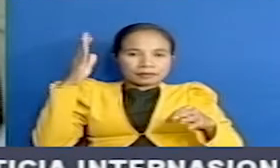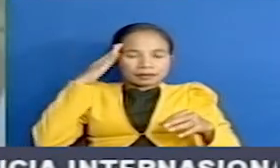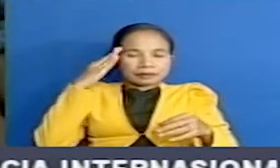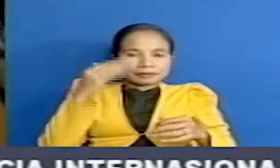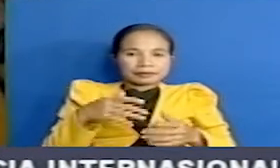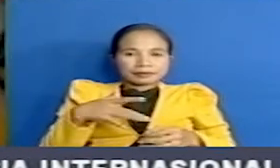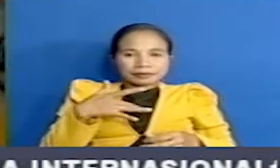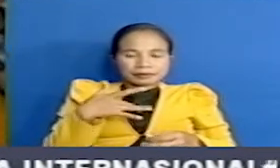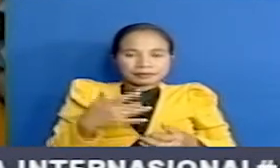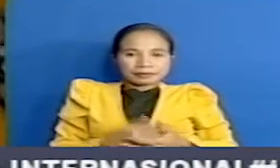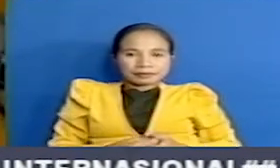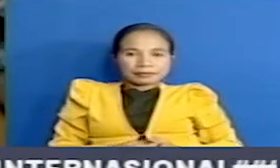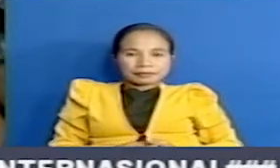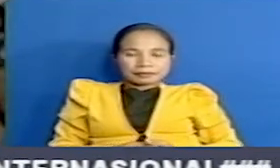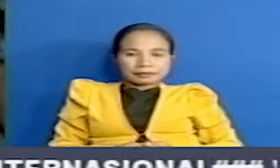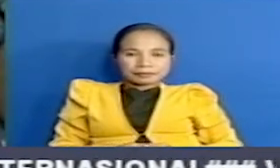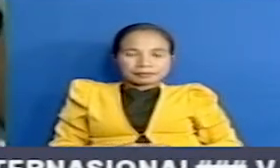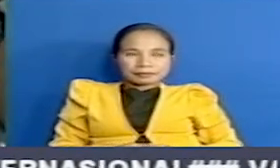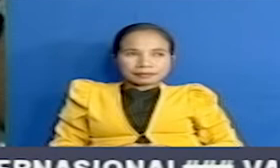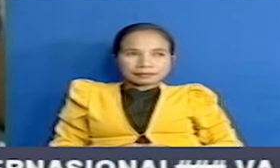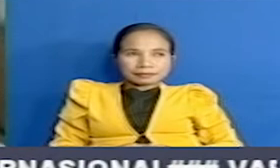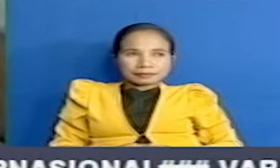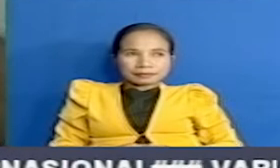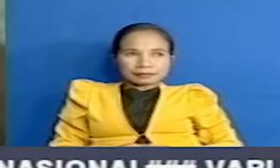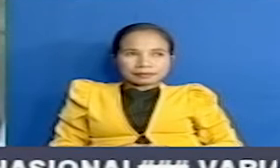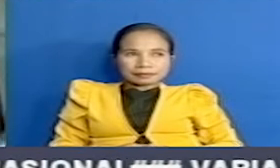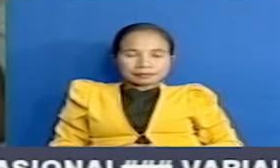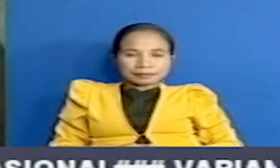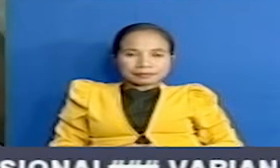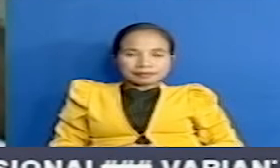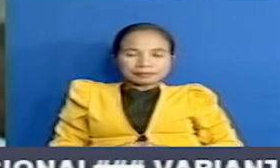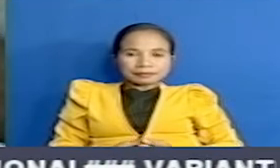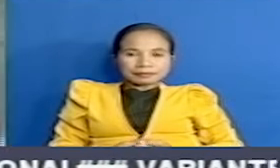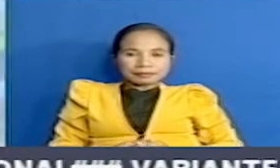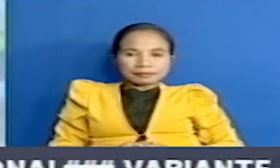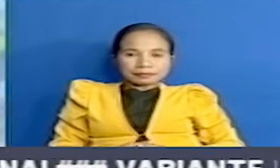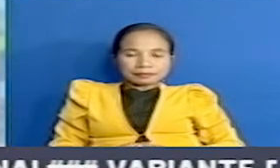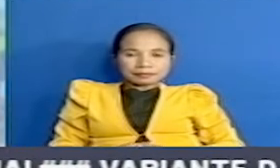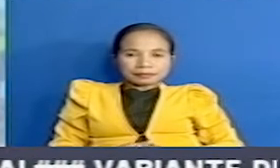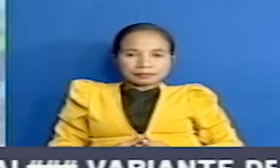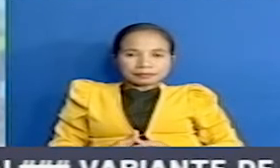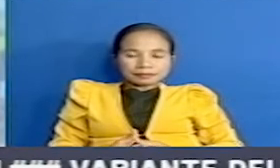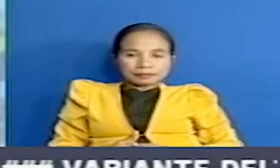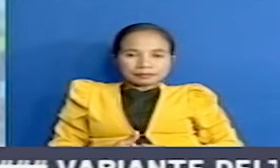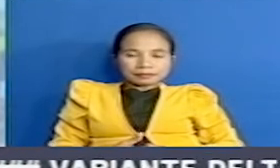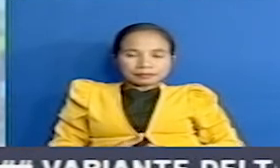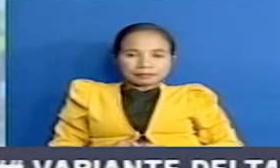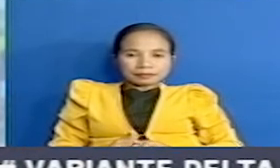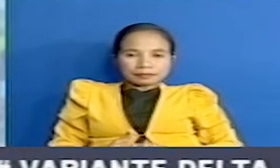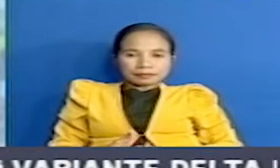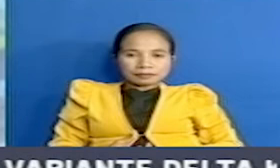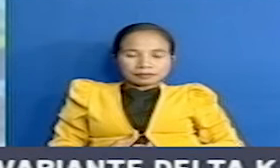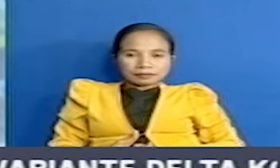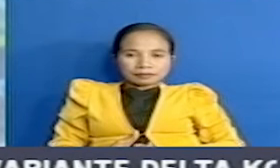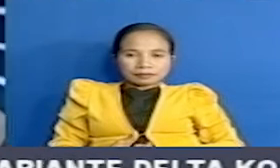Huili, e o NE, no Clos, e depois da eleição, na 6-6-dia. Eleição da NE, importante deles. Very,